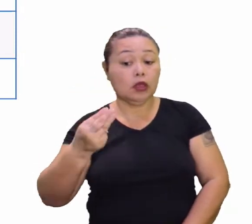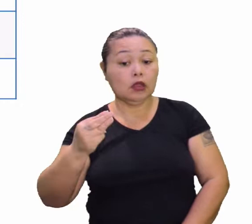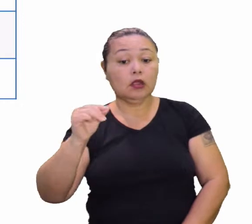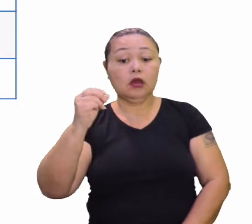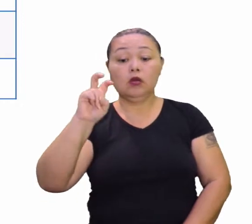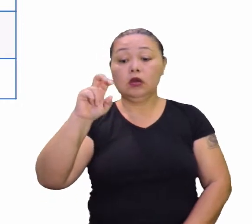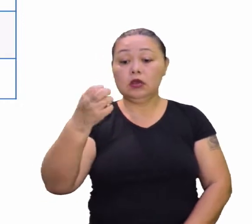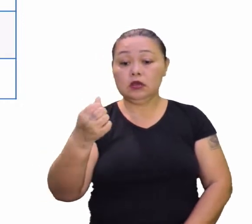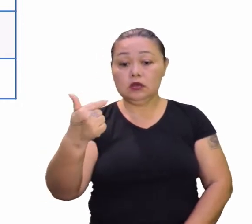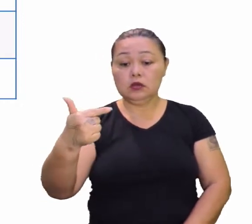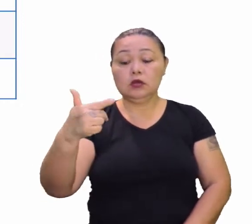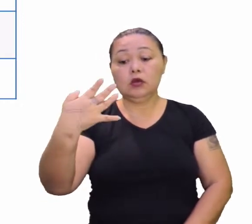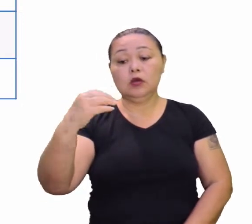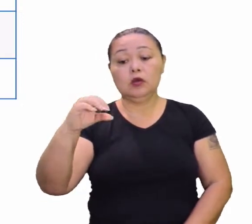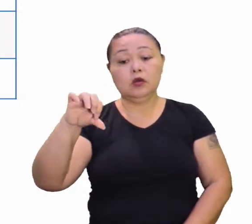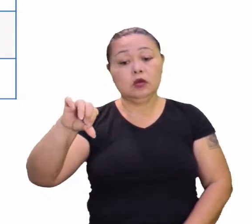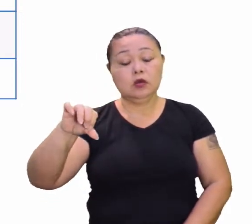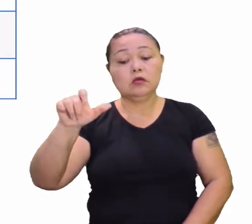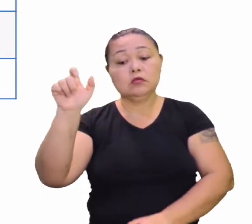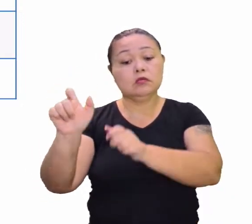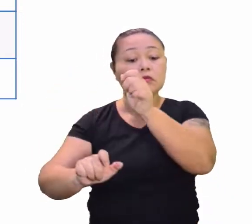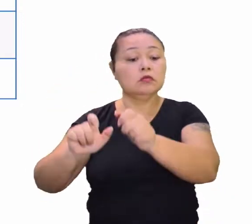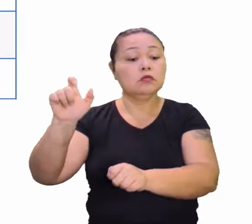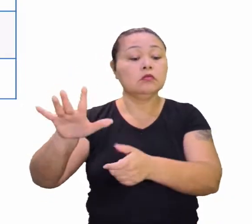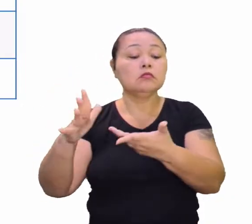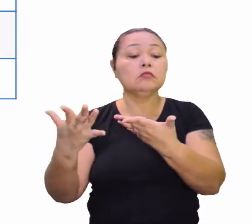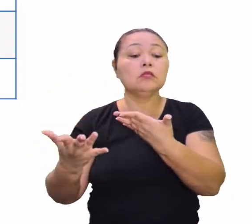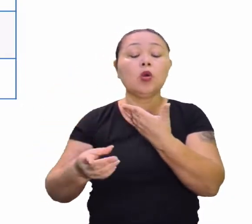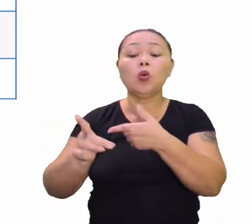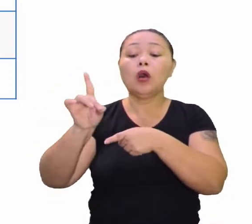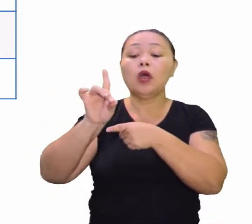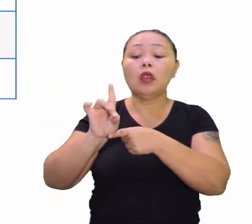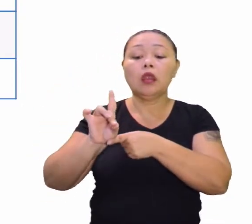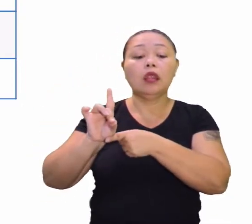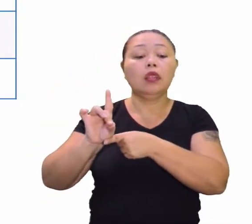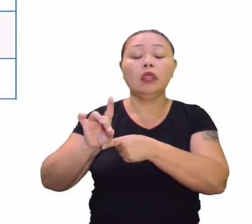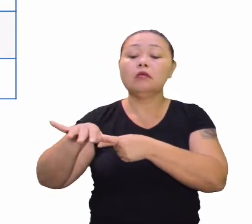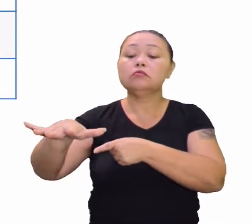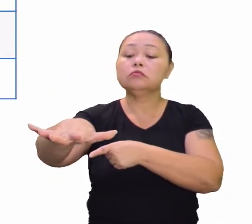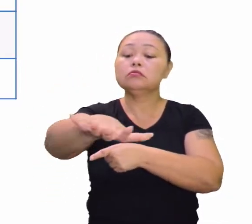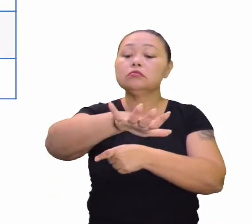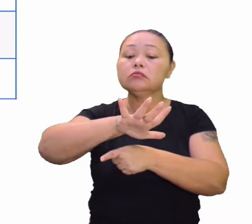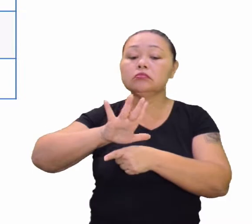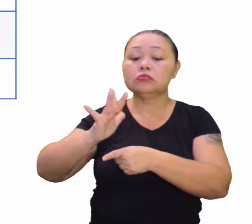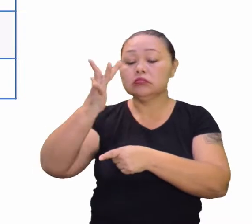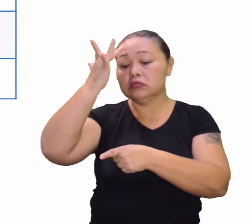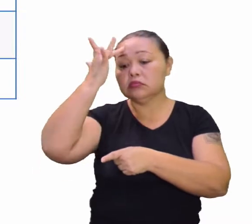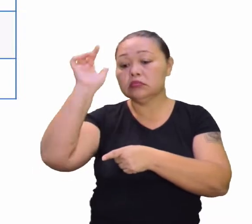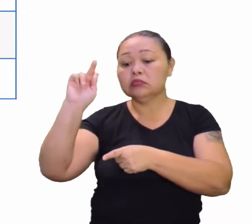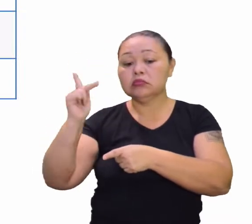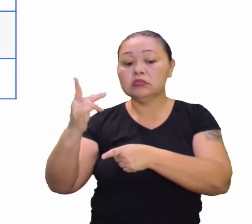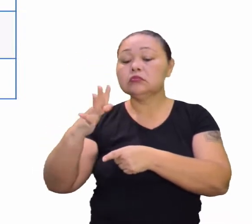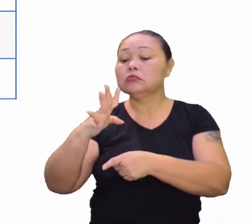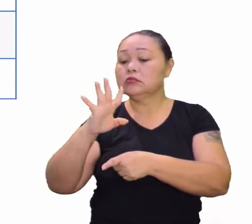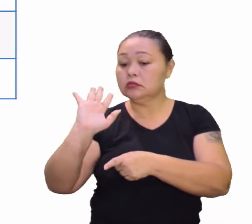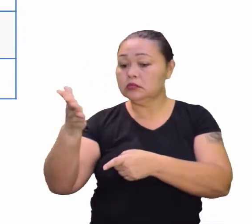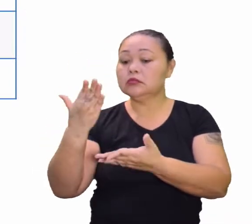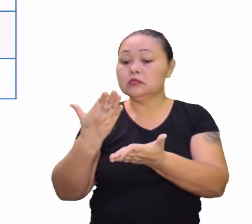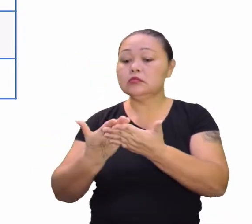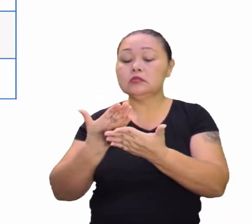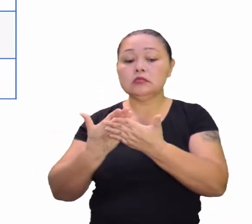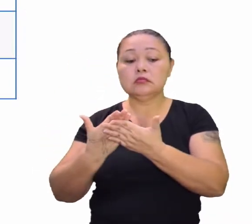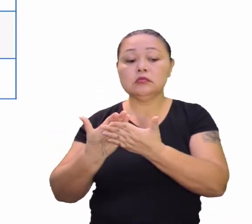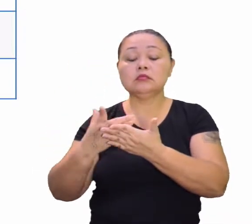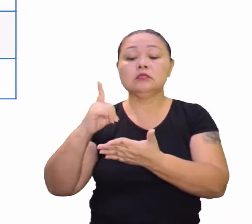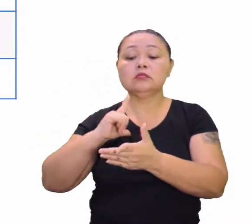1.562.409 pessoas. Densidade demográfica. O que é a densidade demográfica? Isso aqui você já estudou.